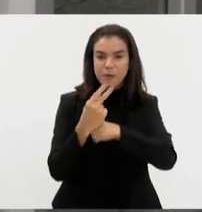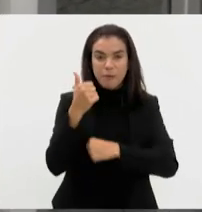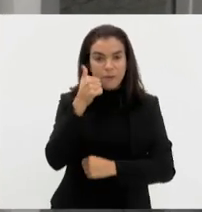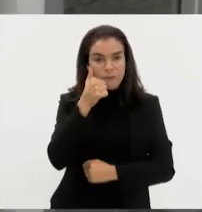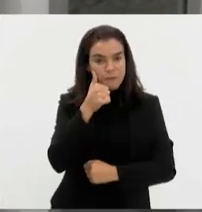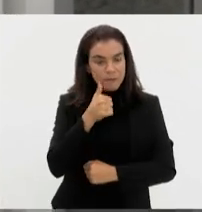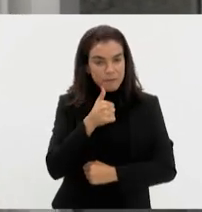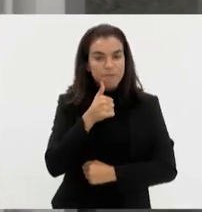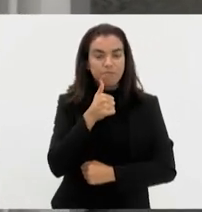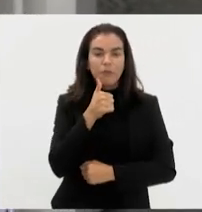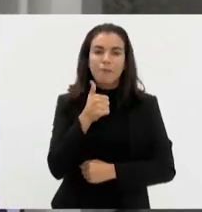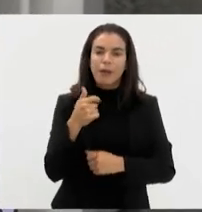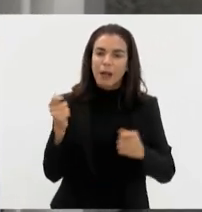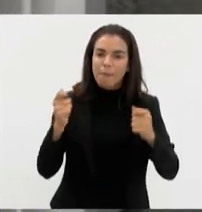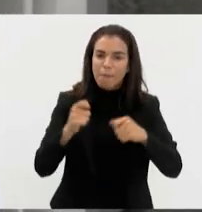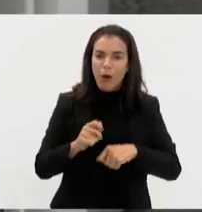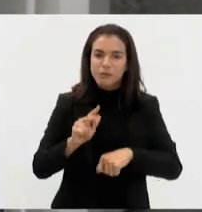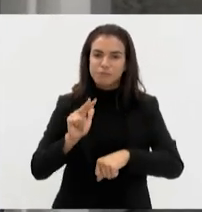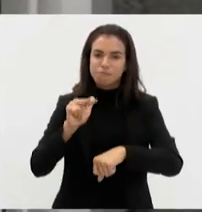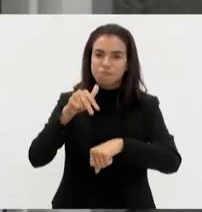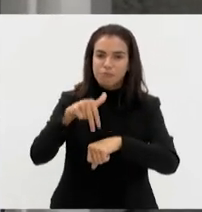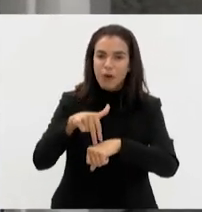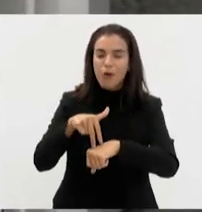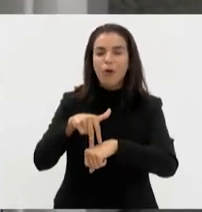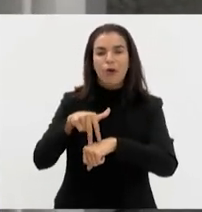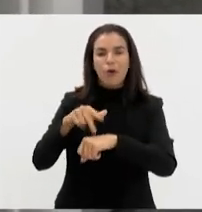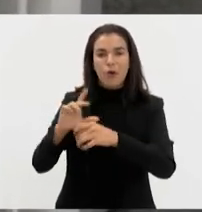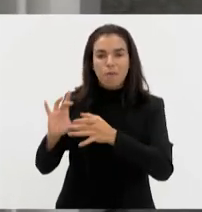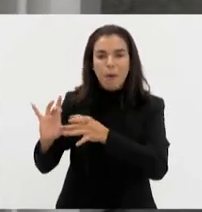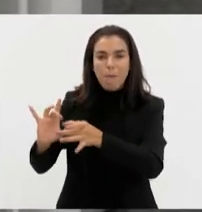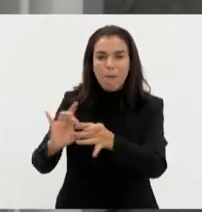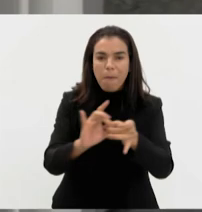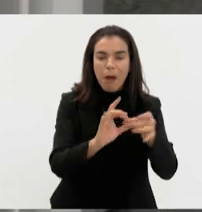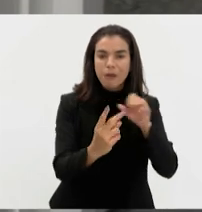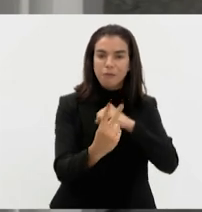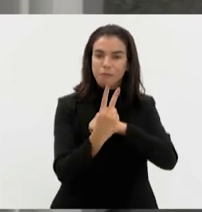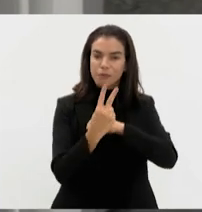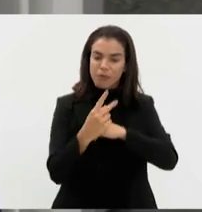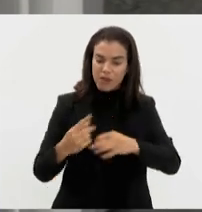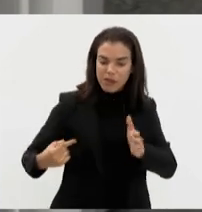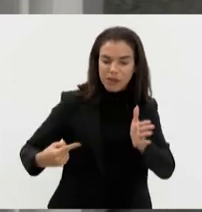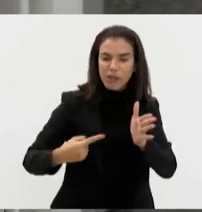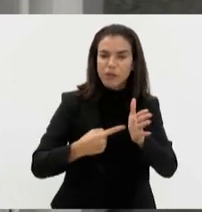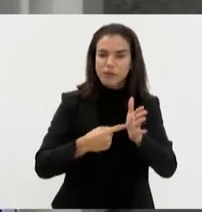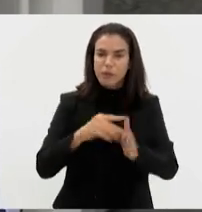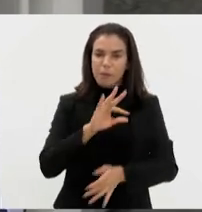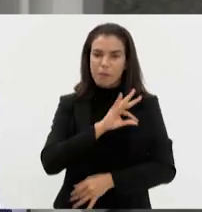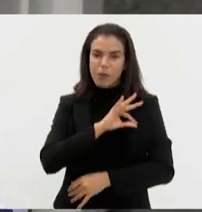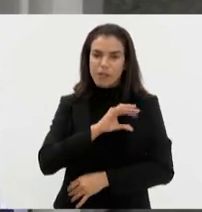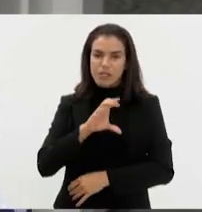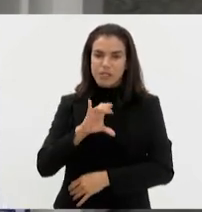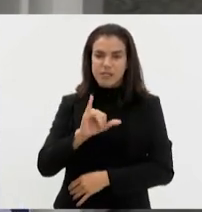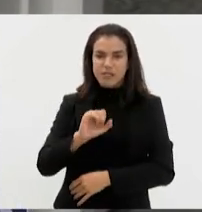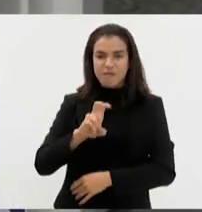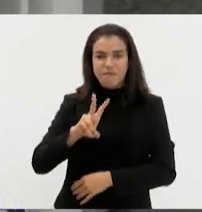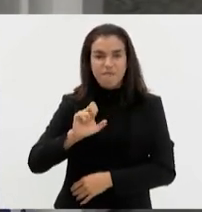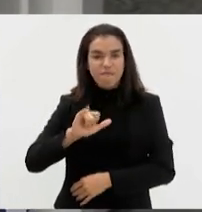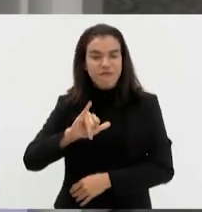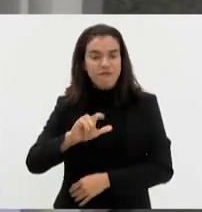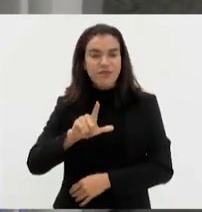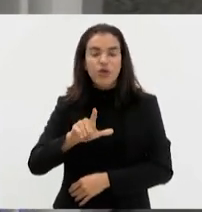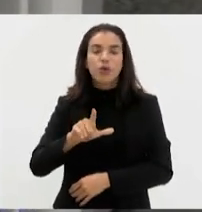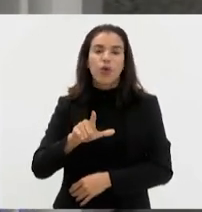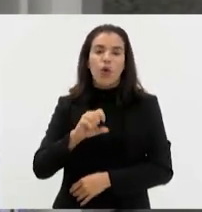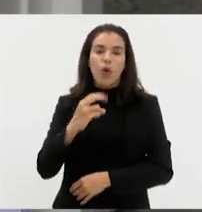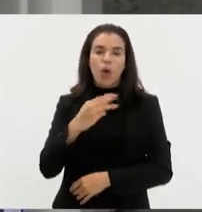elas possam comparecer a essa rede de proteção, seja fazendo a denúncia na Polícia Civil, seja comparecendo ao